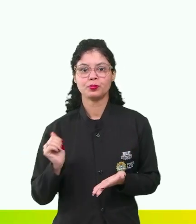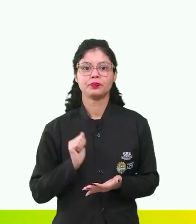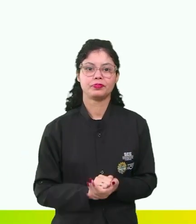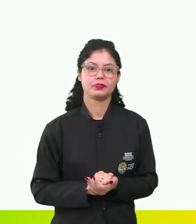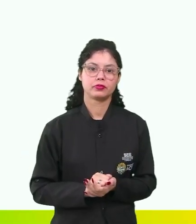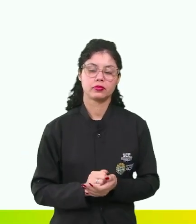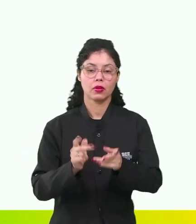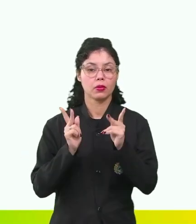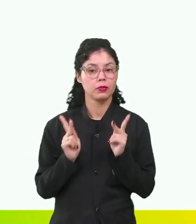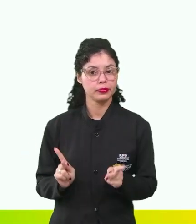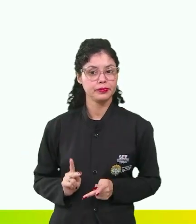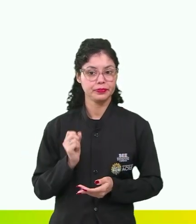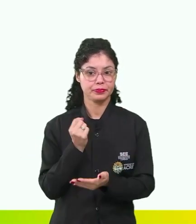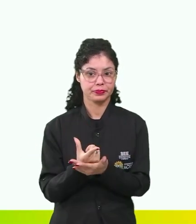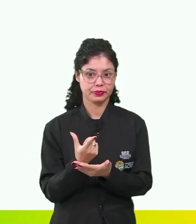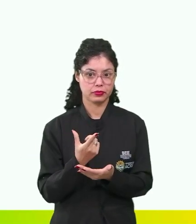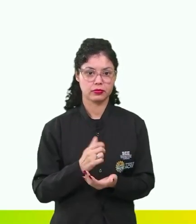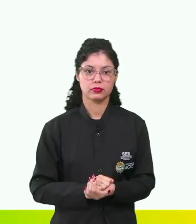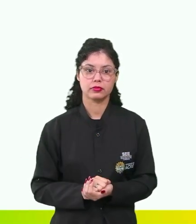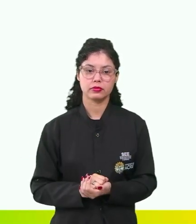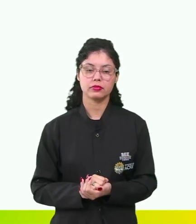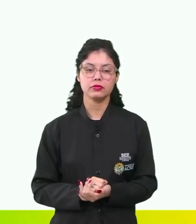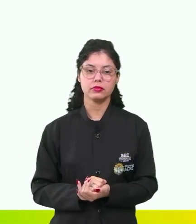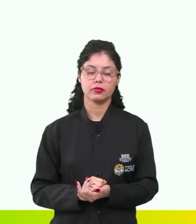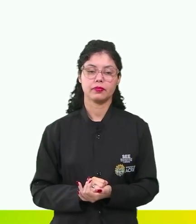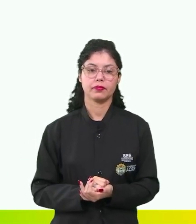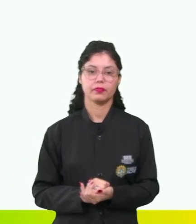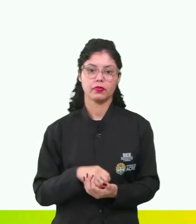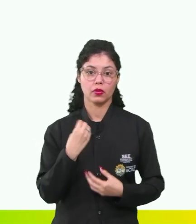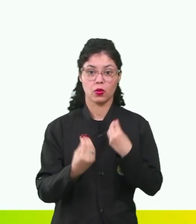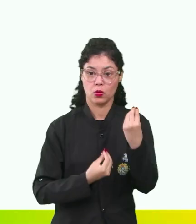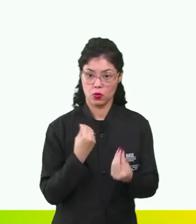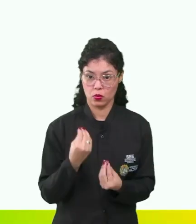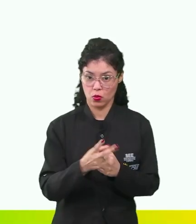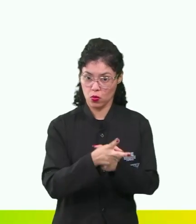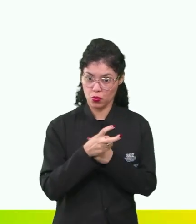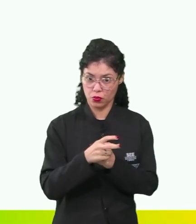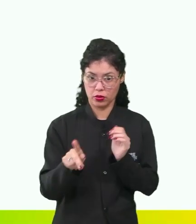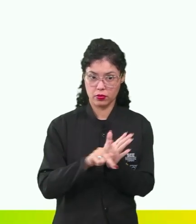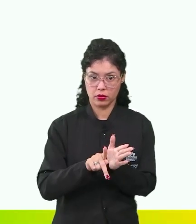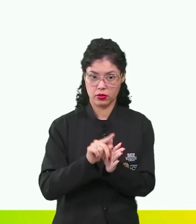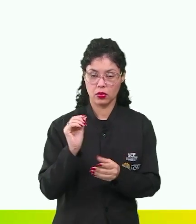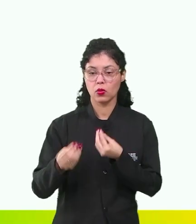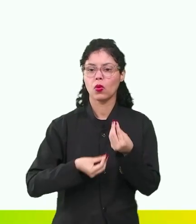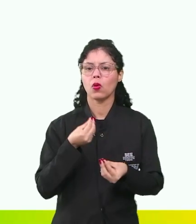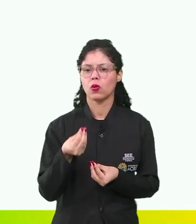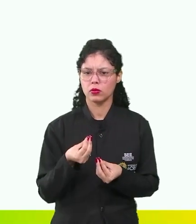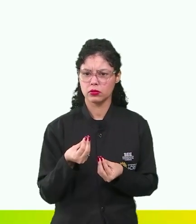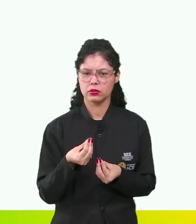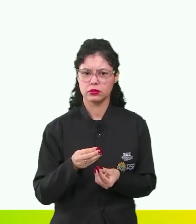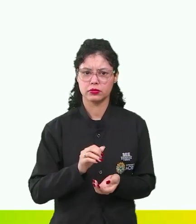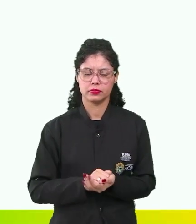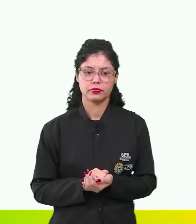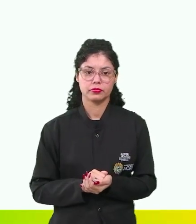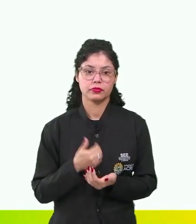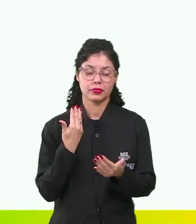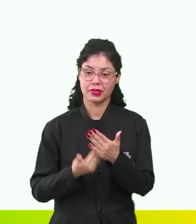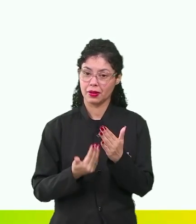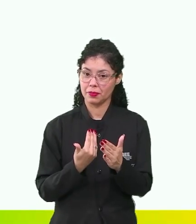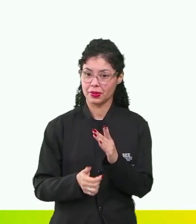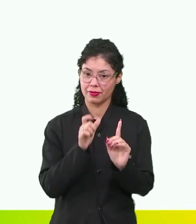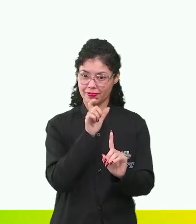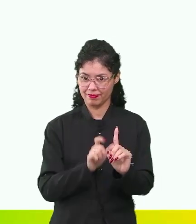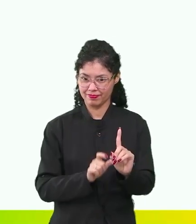no comportamento do consumidor. Então, como é que vai repercutir essa situação toda? Primeiro, a perda